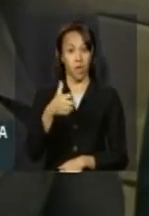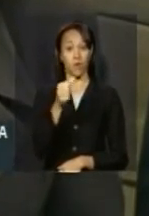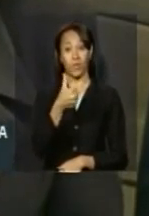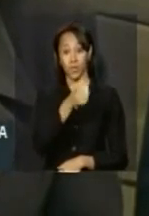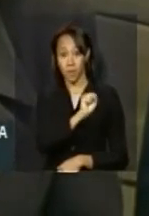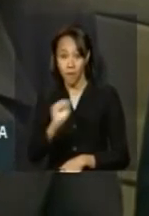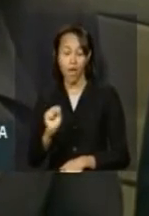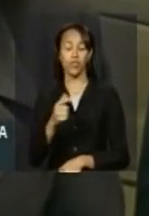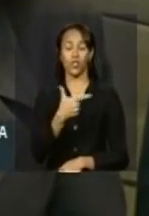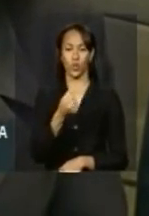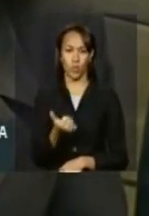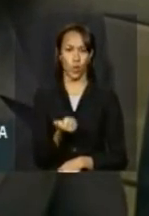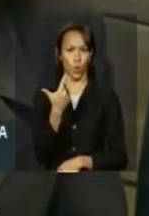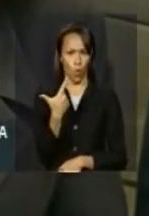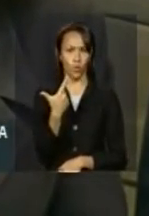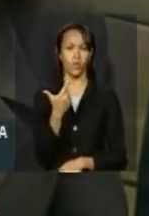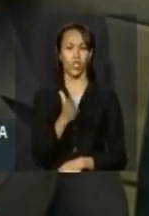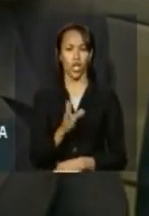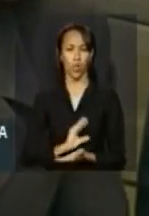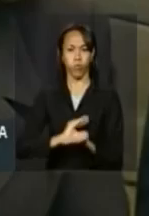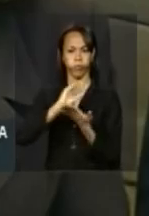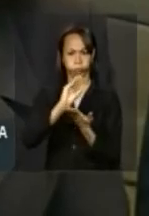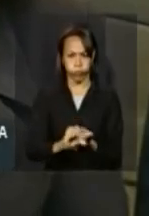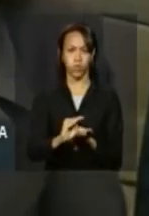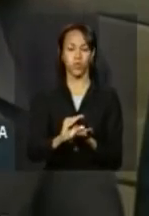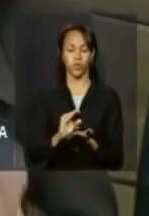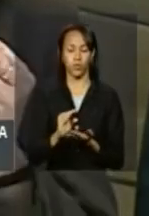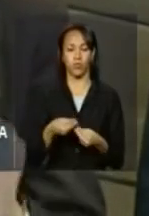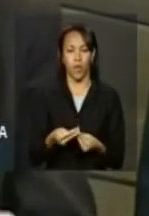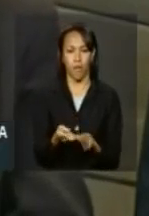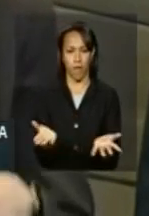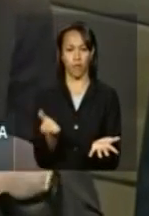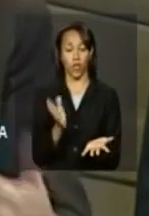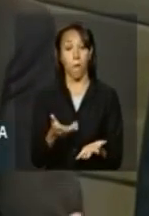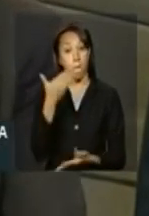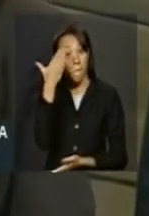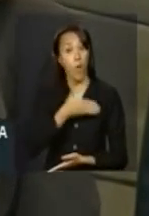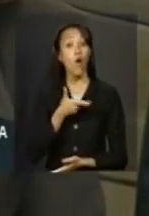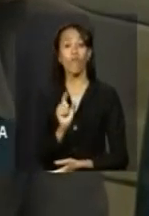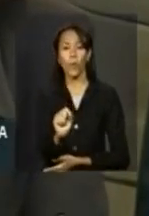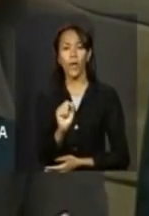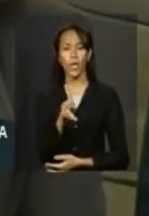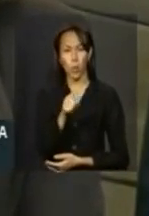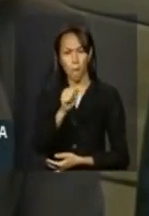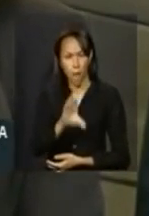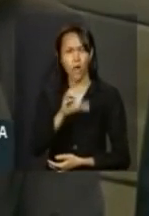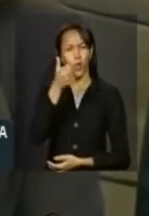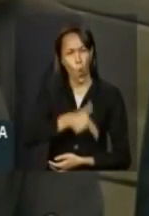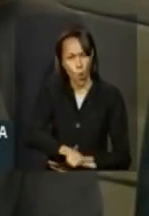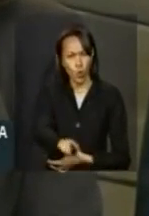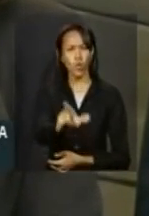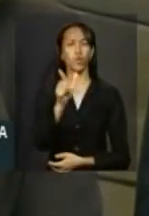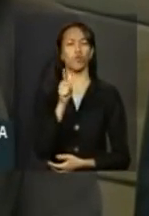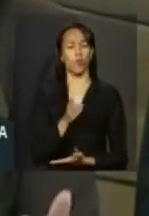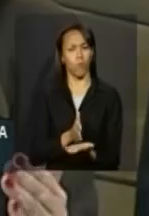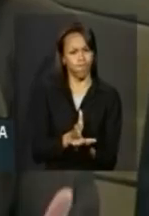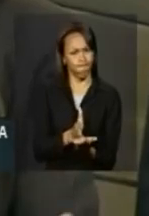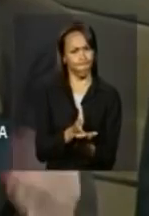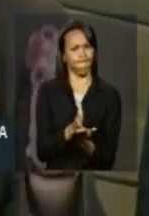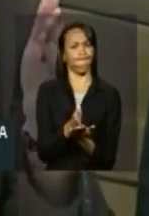de 2012 em termos de recursos dispendidos. Então, que também mostra que o PAC continua a sua